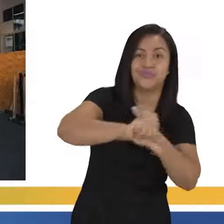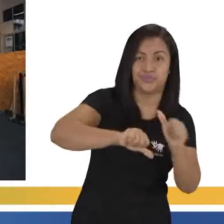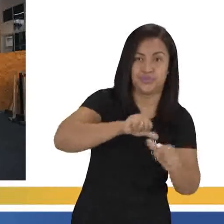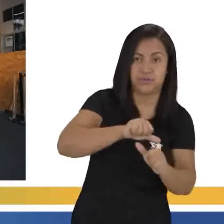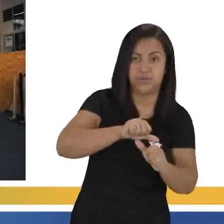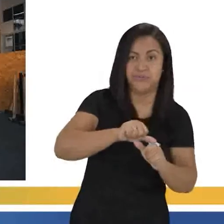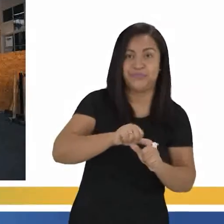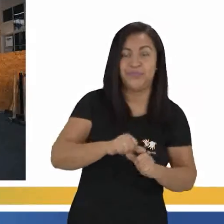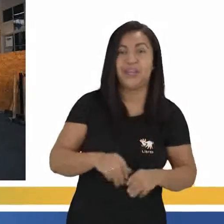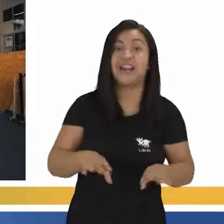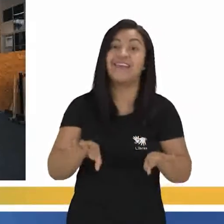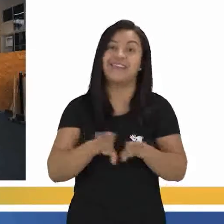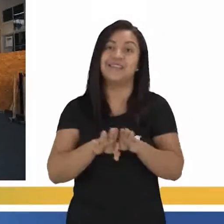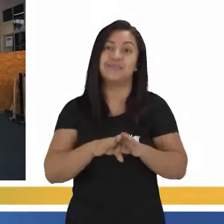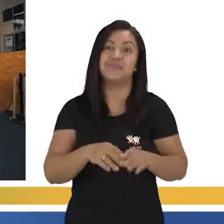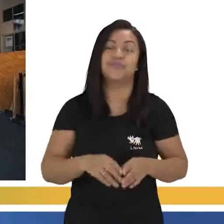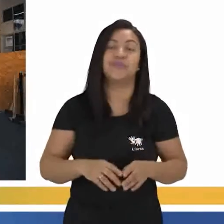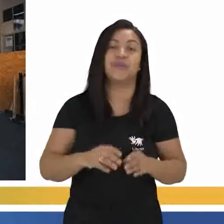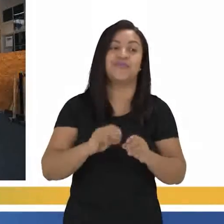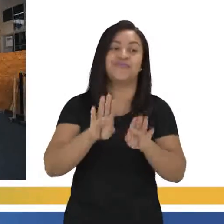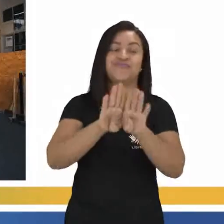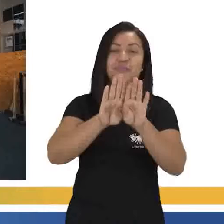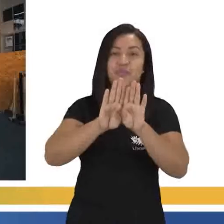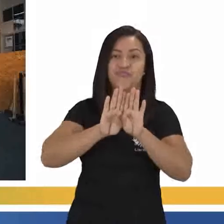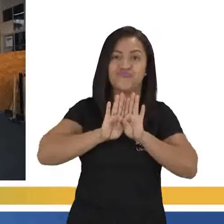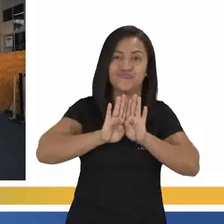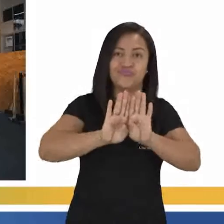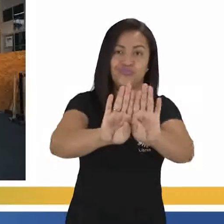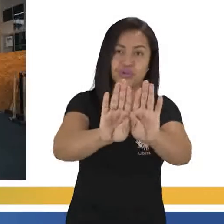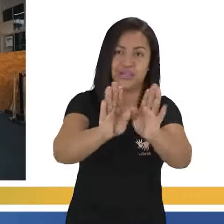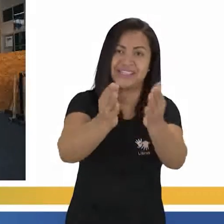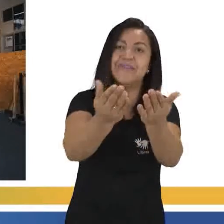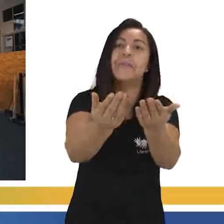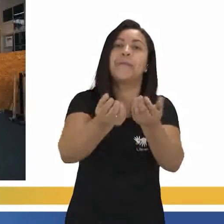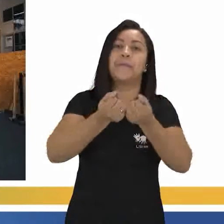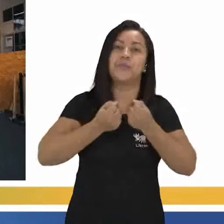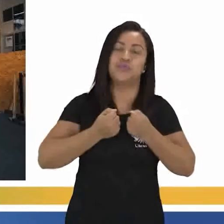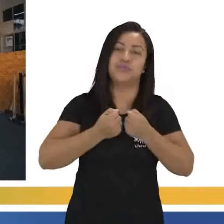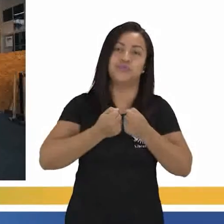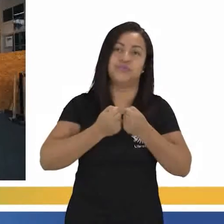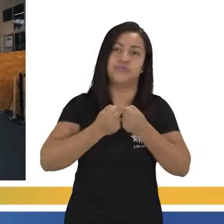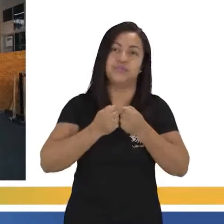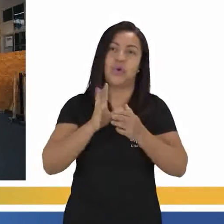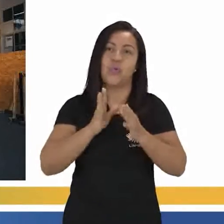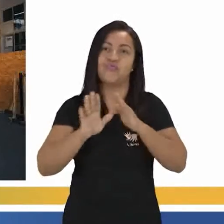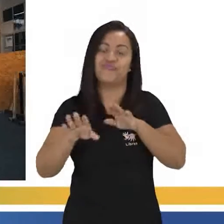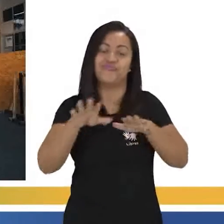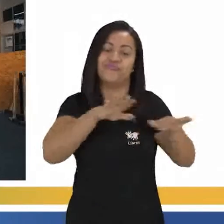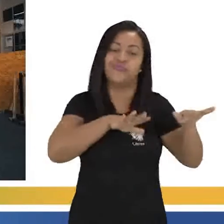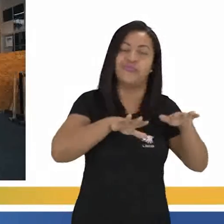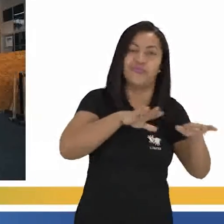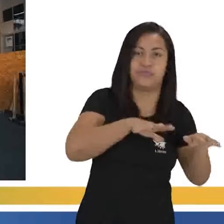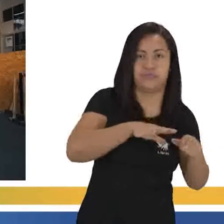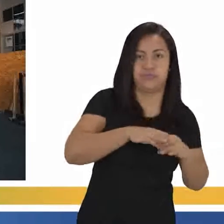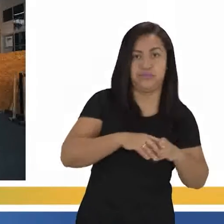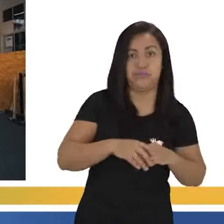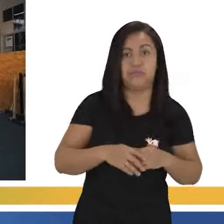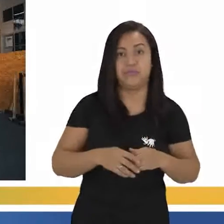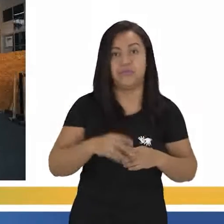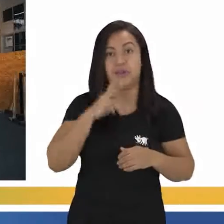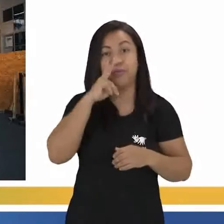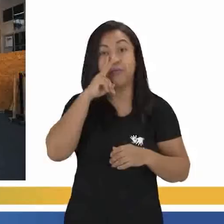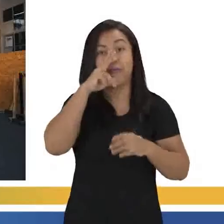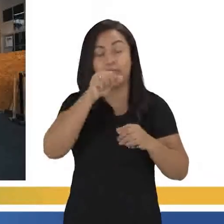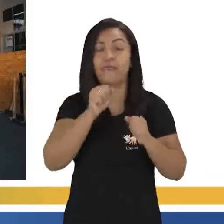ação de puxar, empurrar e deslocar, certo? Então, toda vez que a gente puxa, desloca algum objeto, a gente emprega nesse